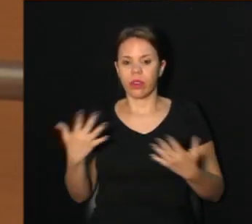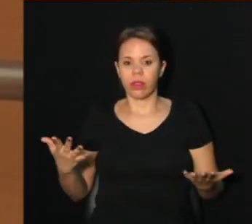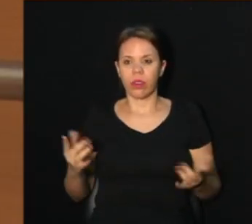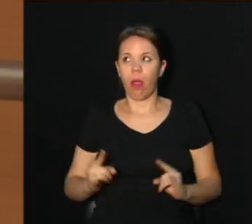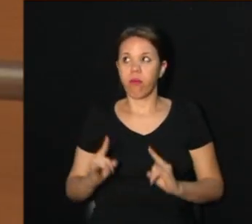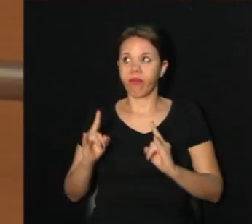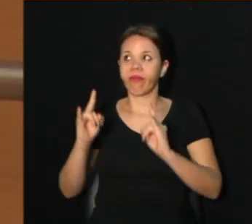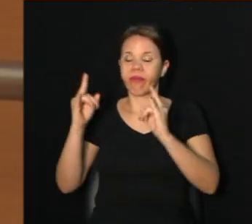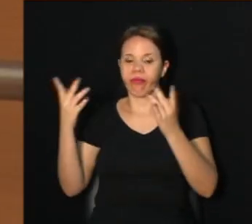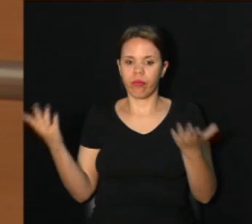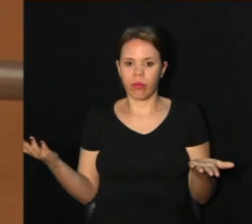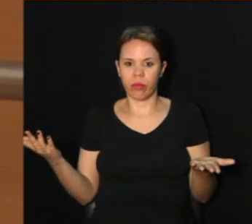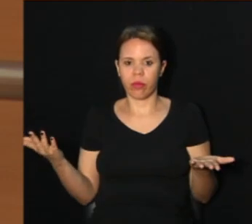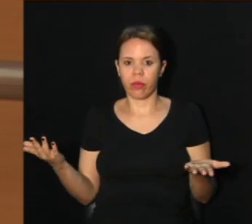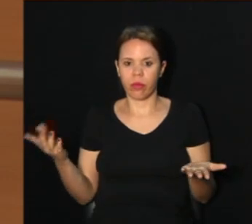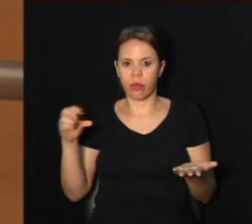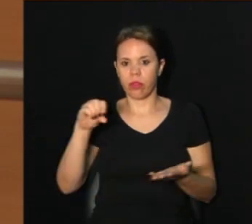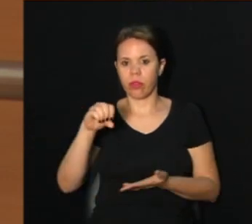prédios,